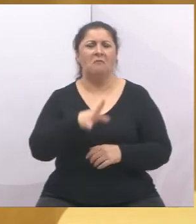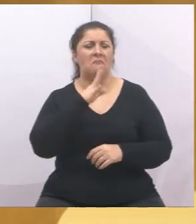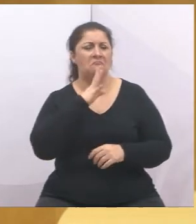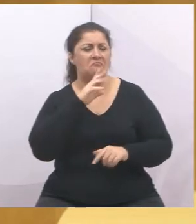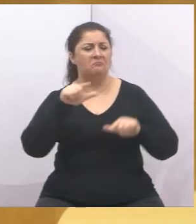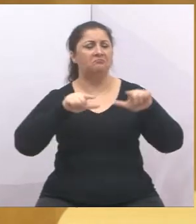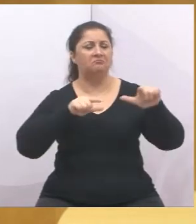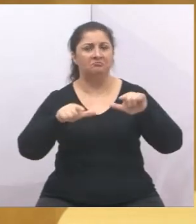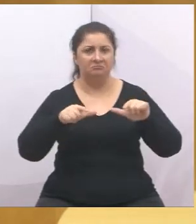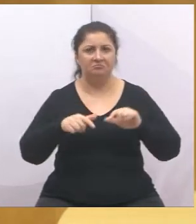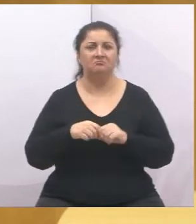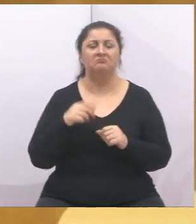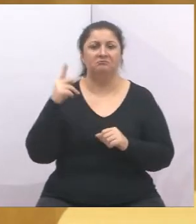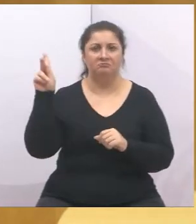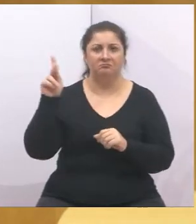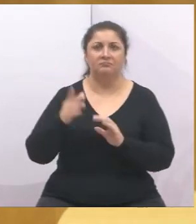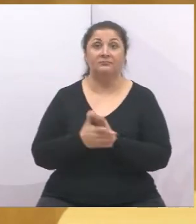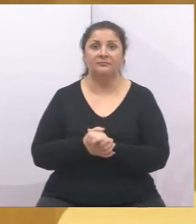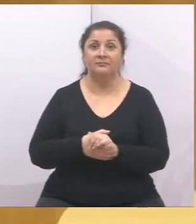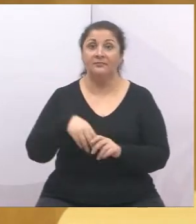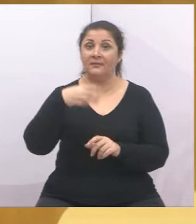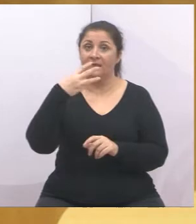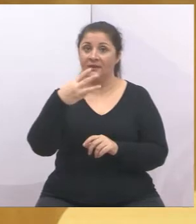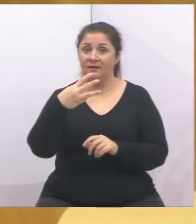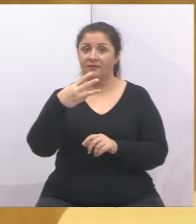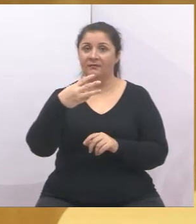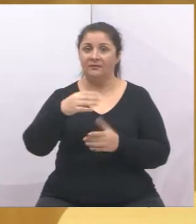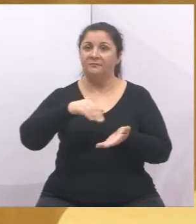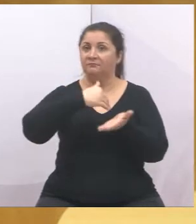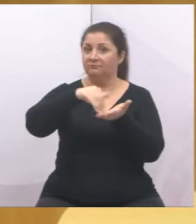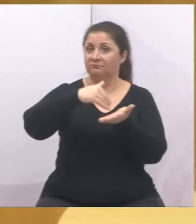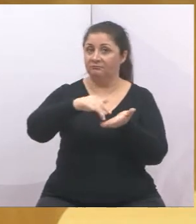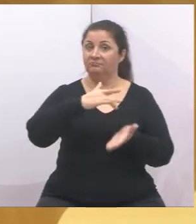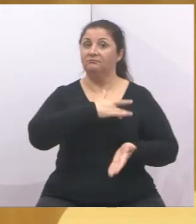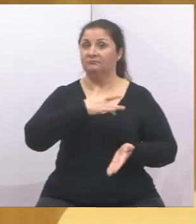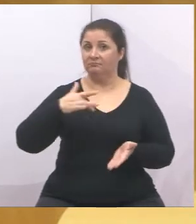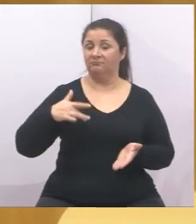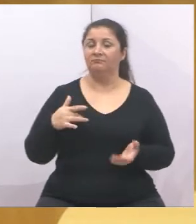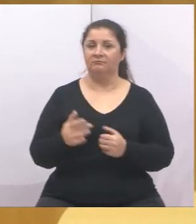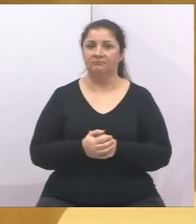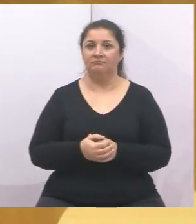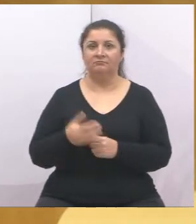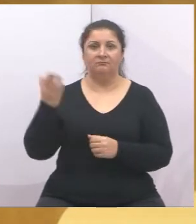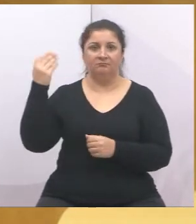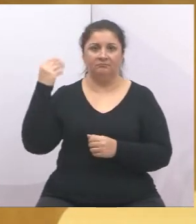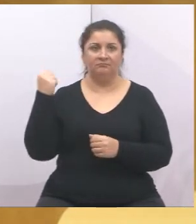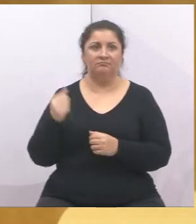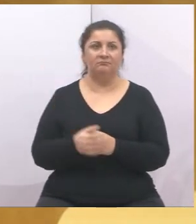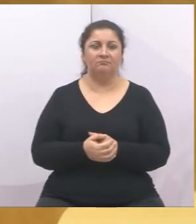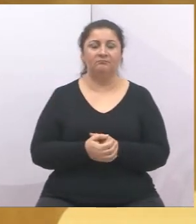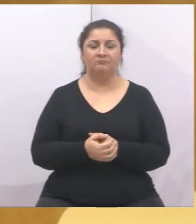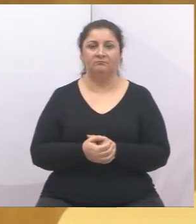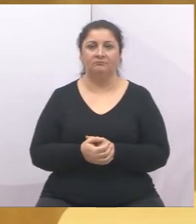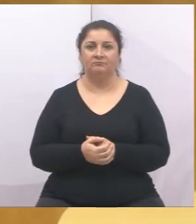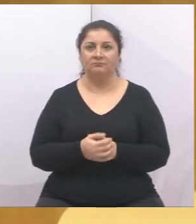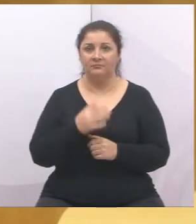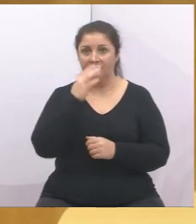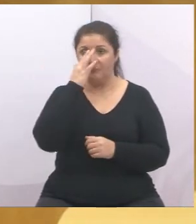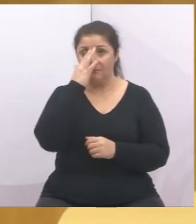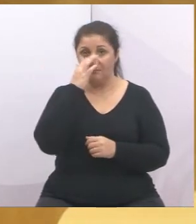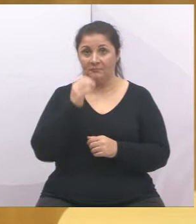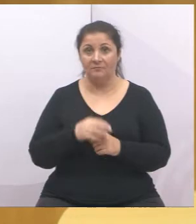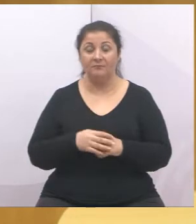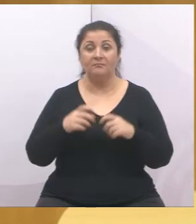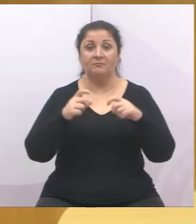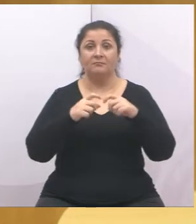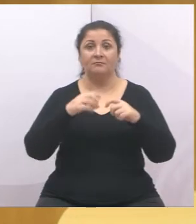dele, Dr. Carlos Cardarelli, que foi 3 vezes secretário de saúde na gestão do BSL e do Telmo. Dr.